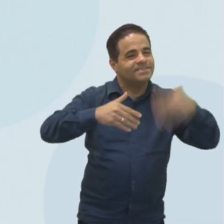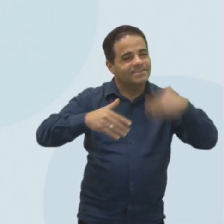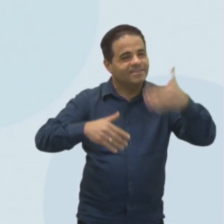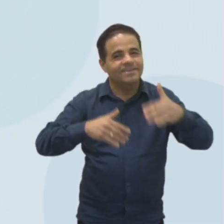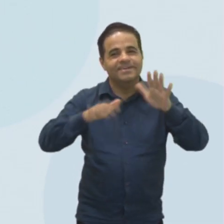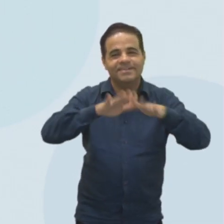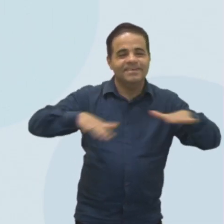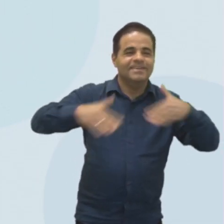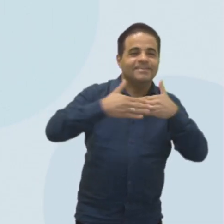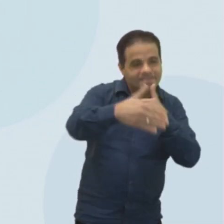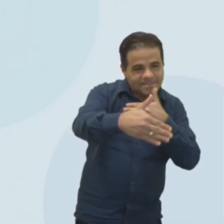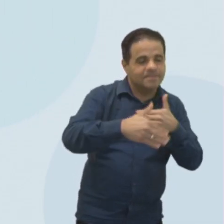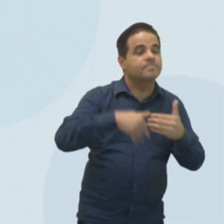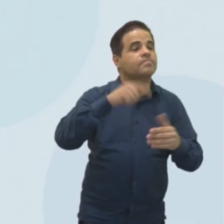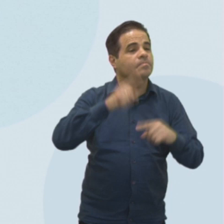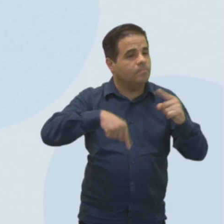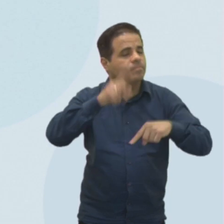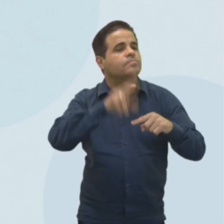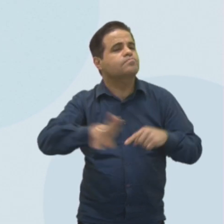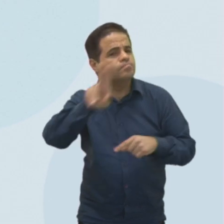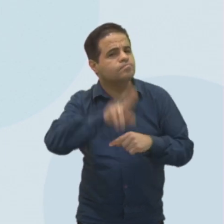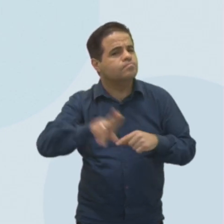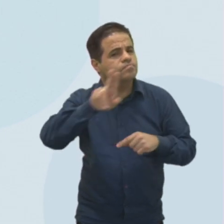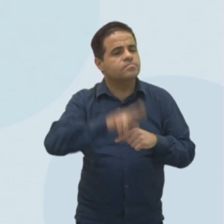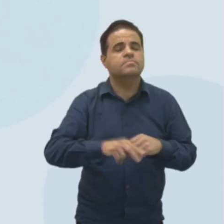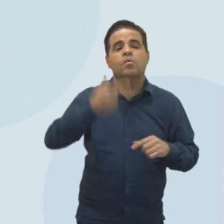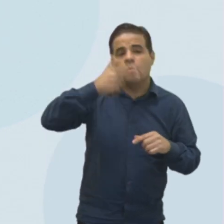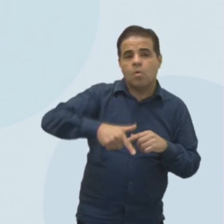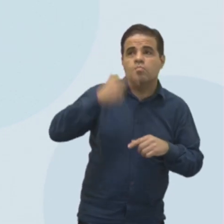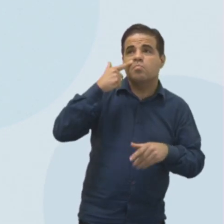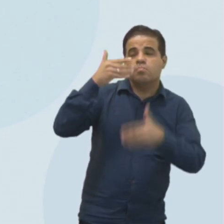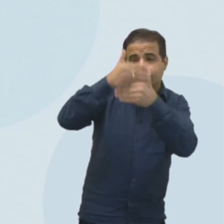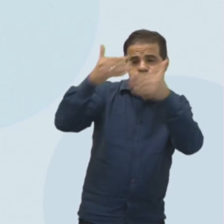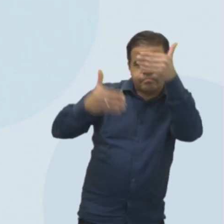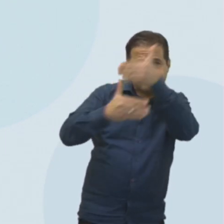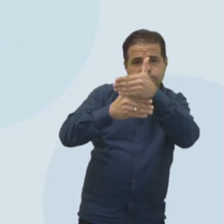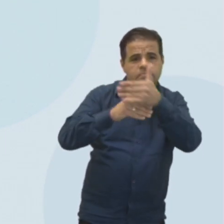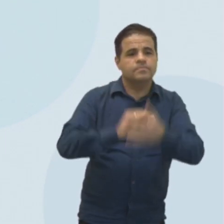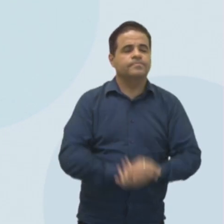de que meio que você vai utilizar. Próximo slide.